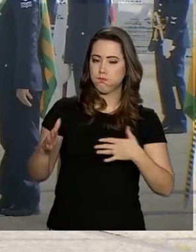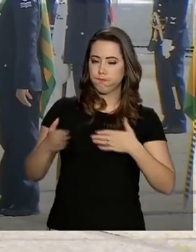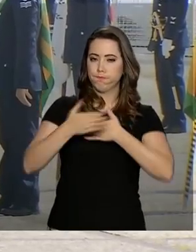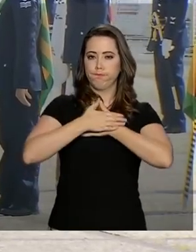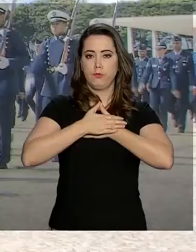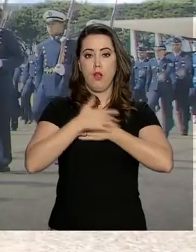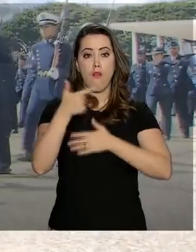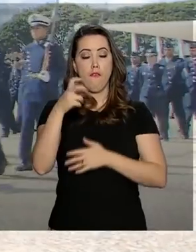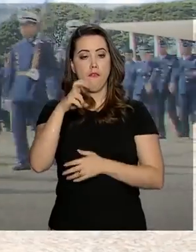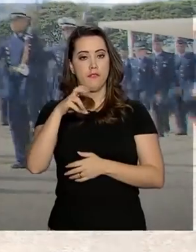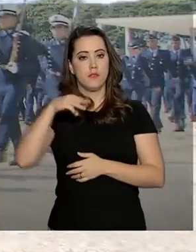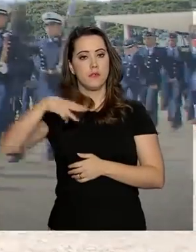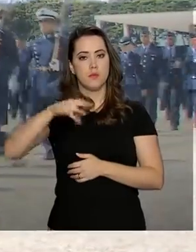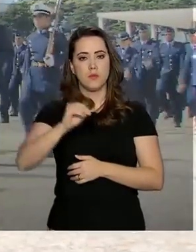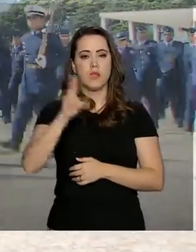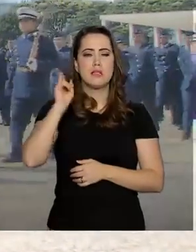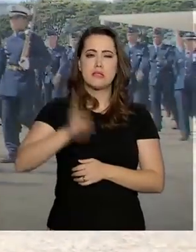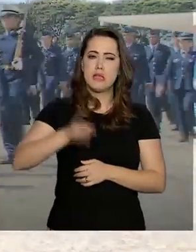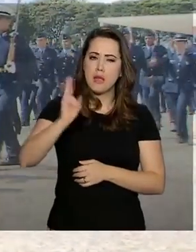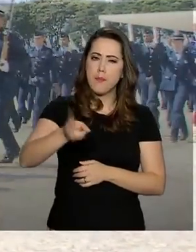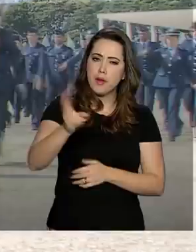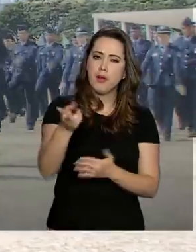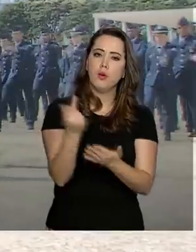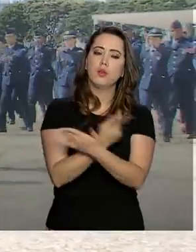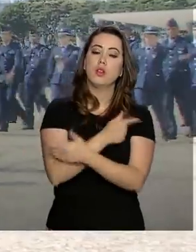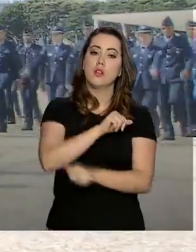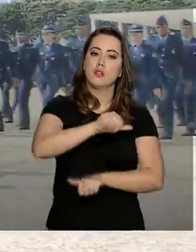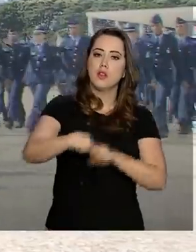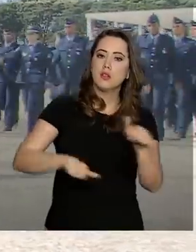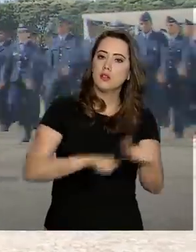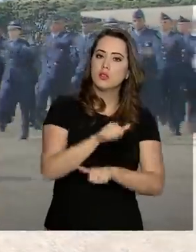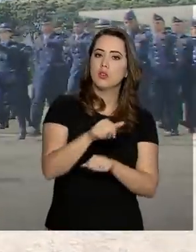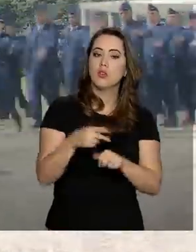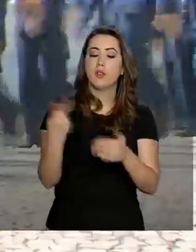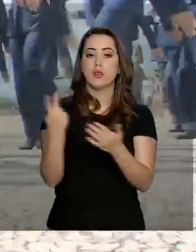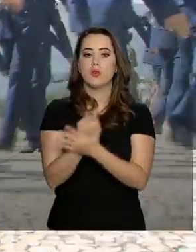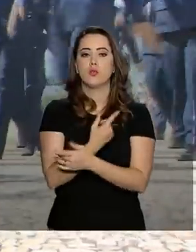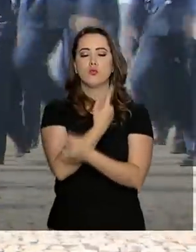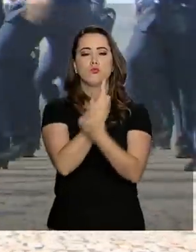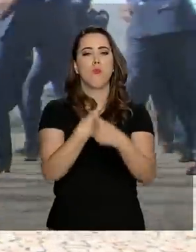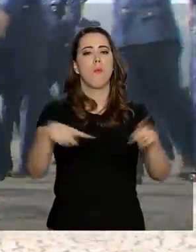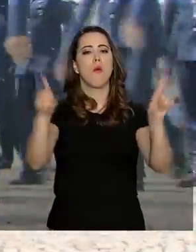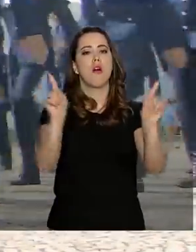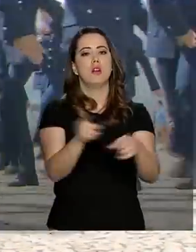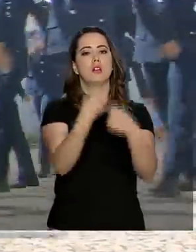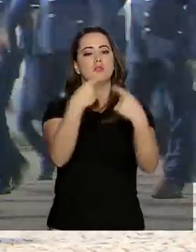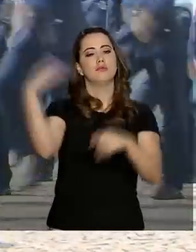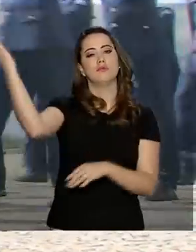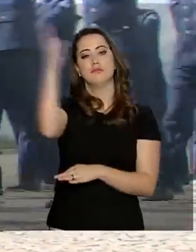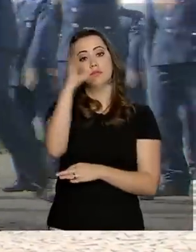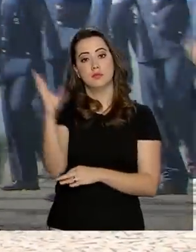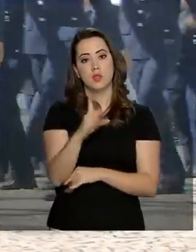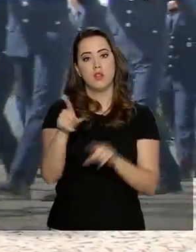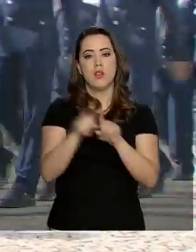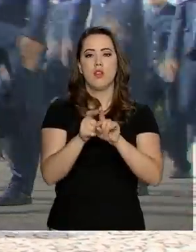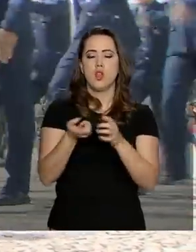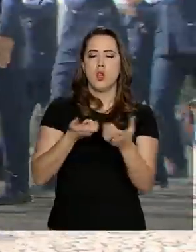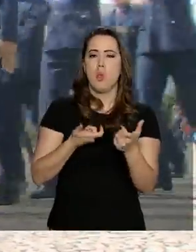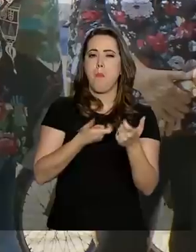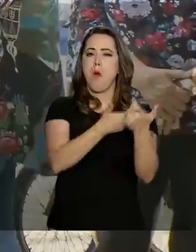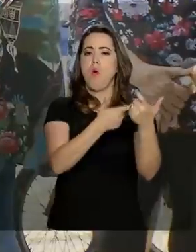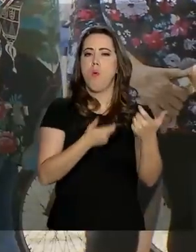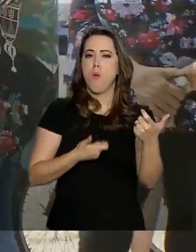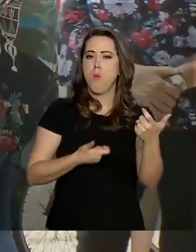de março. Como tradicionalmente ocorre, a troca da bandeira foi feita ao som do hino nacional e de uma salva